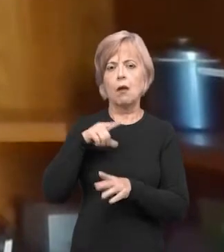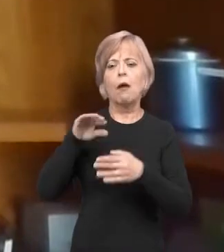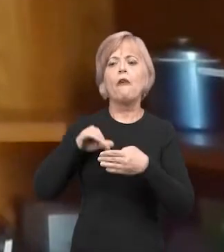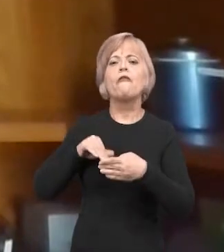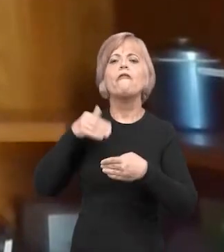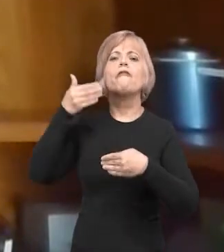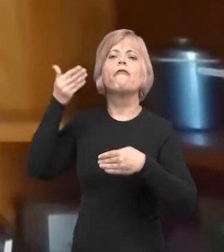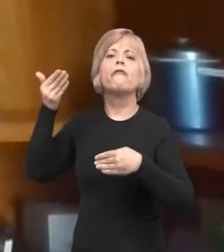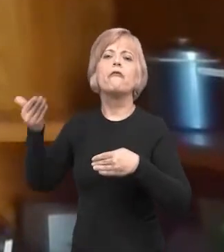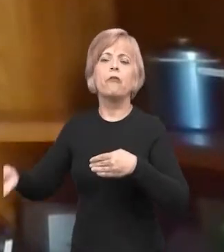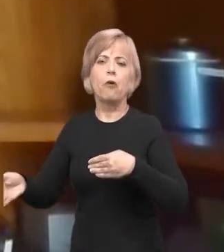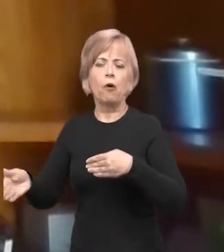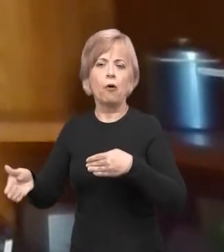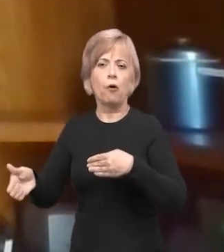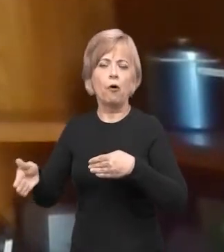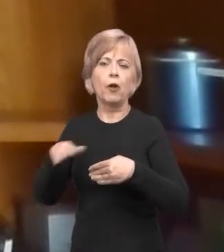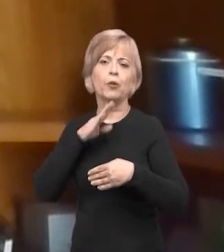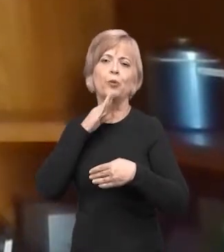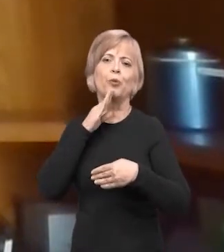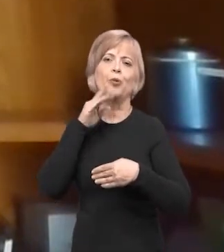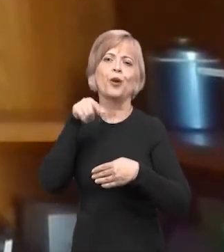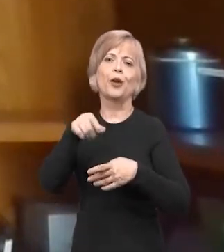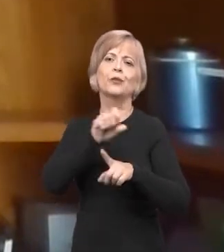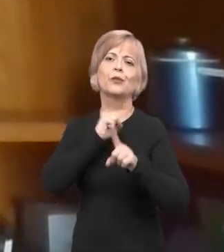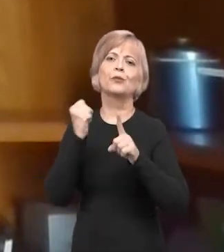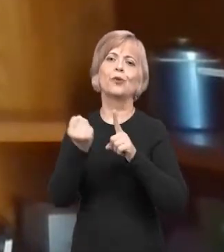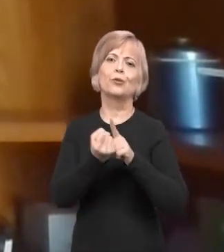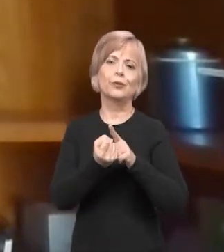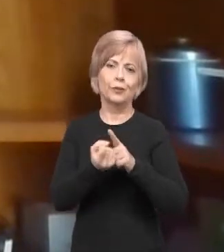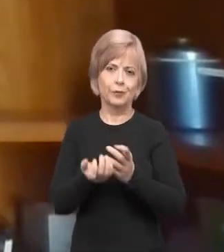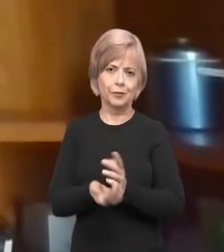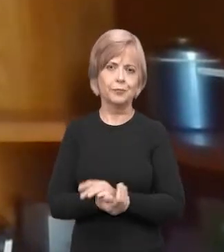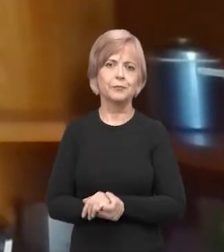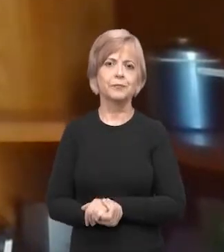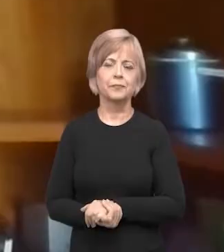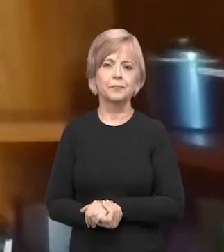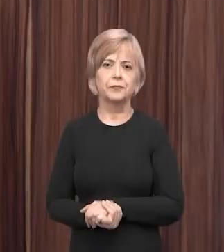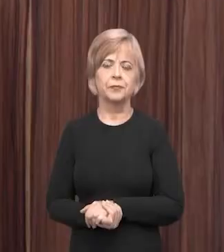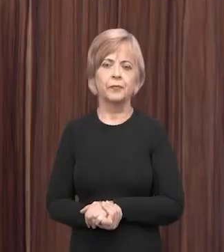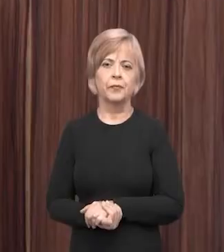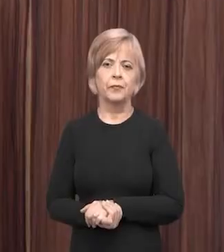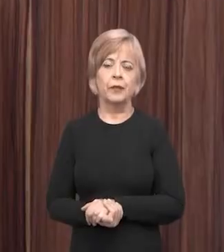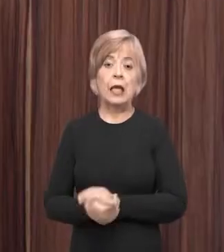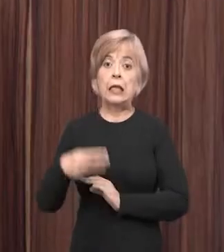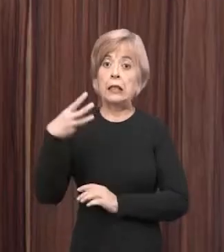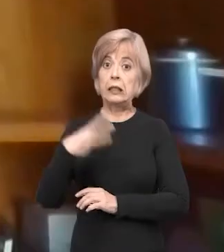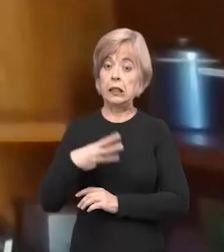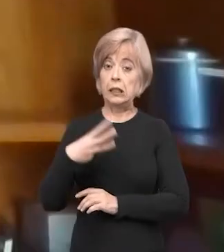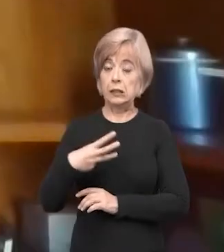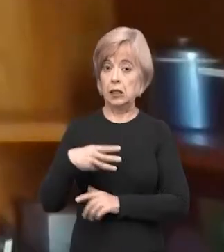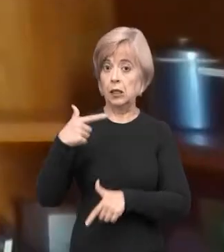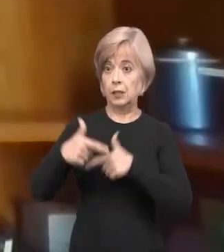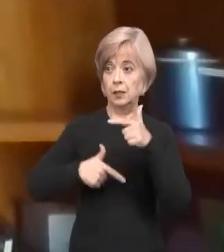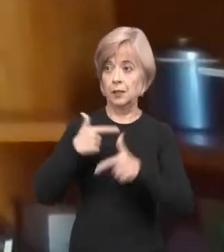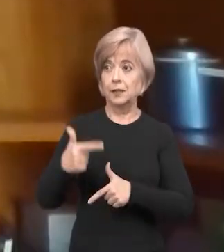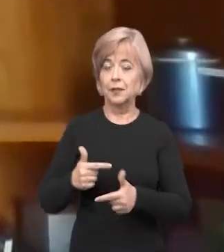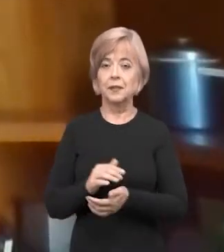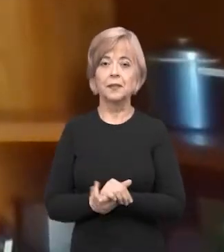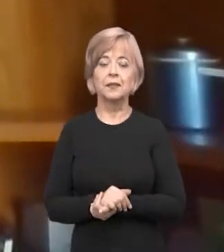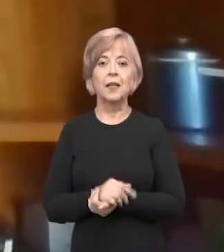a par do conhecimento da sociedade como um todo. A terceira